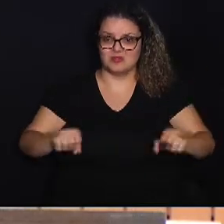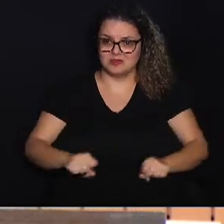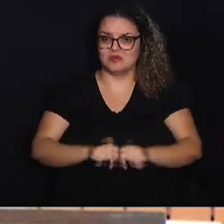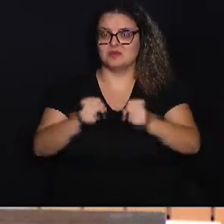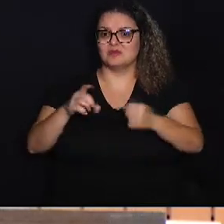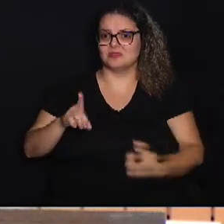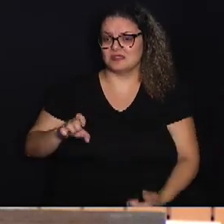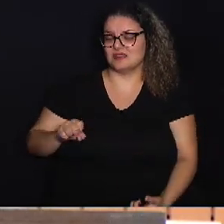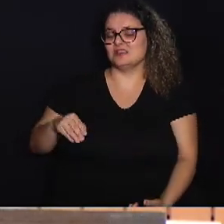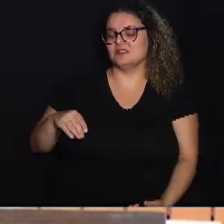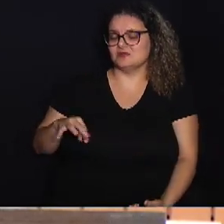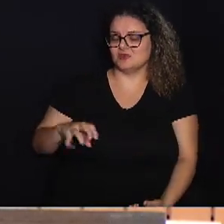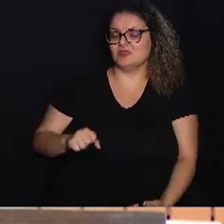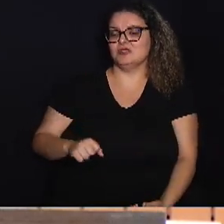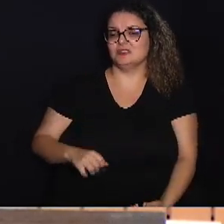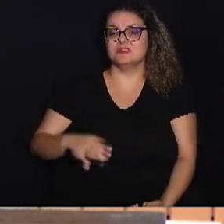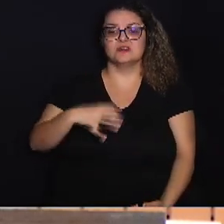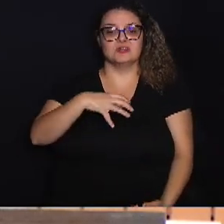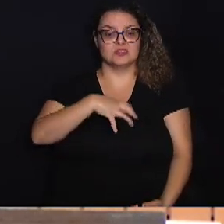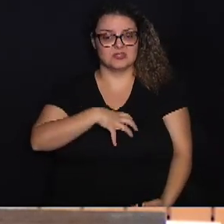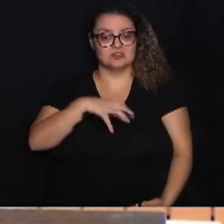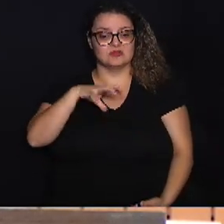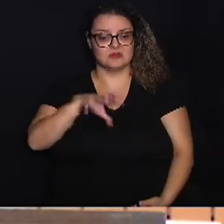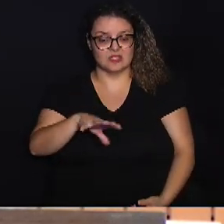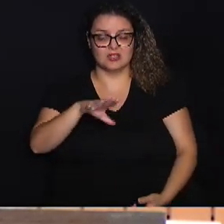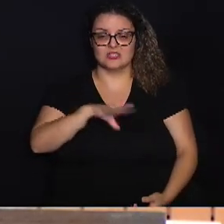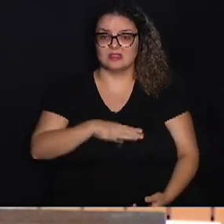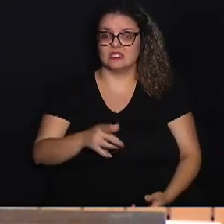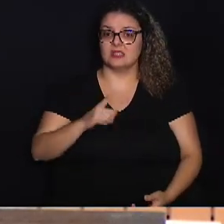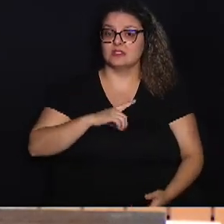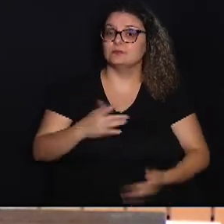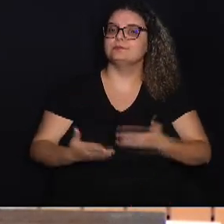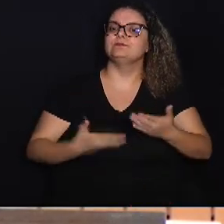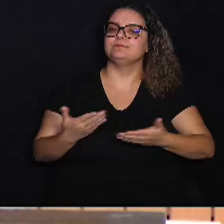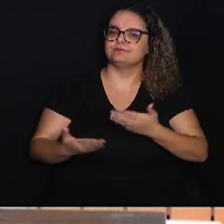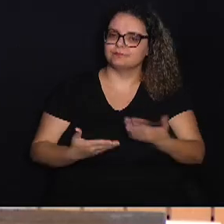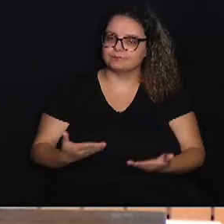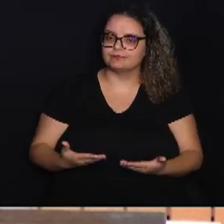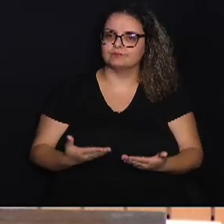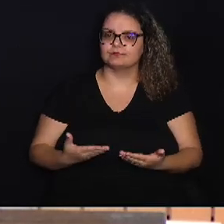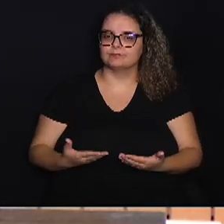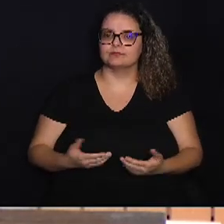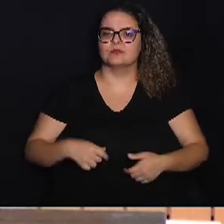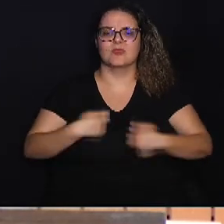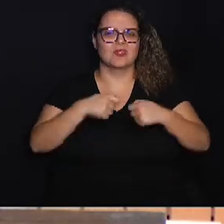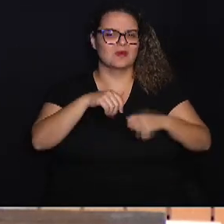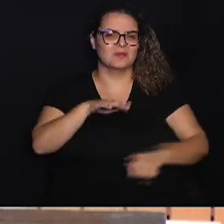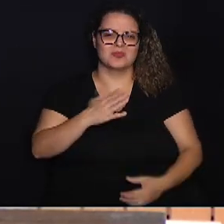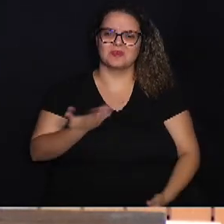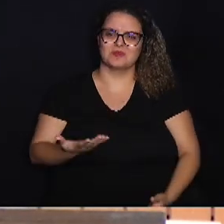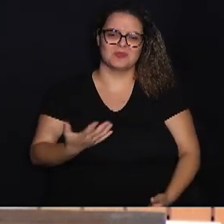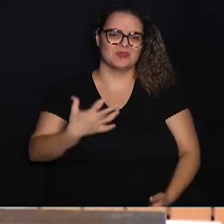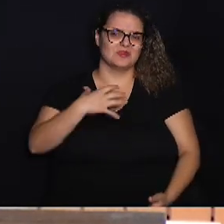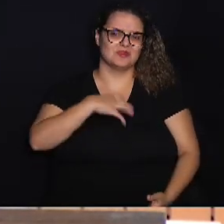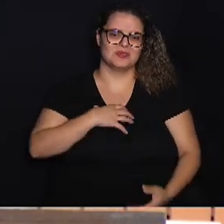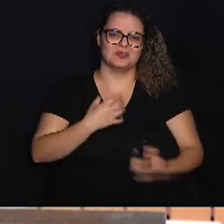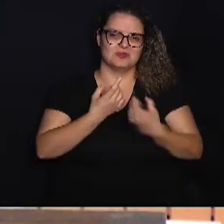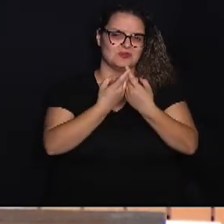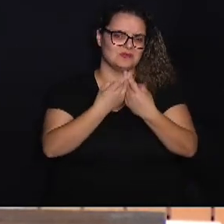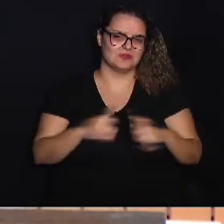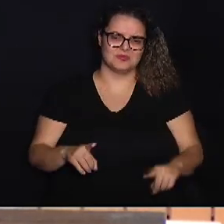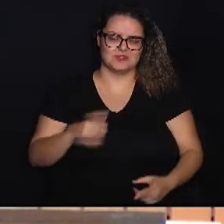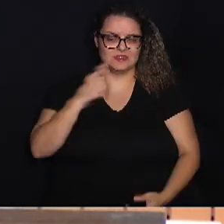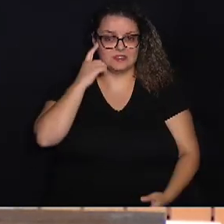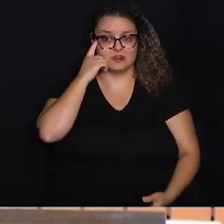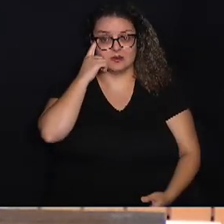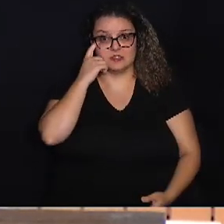cidade tendo condições de oferecer um serviço para a população que mais precisa de forma digna Não dá